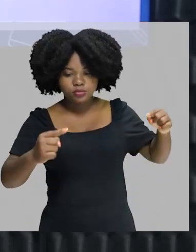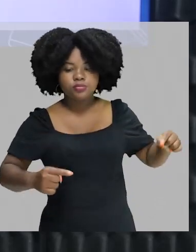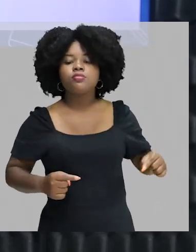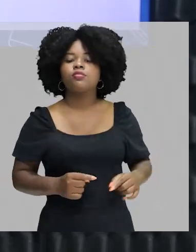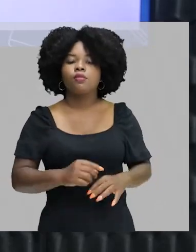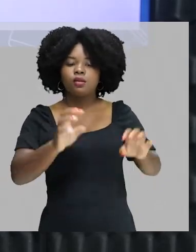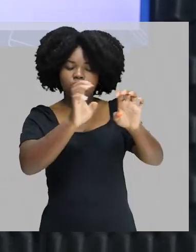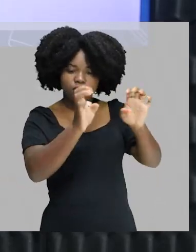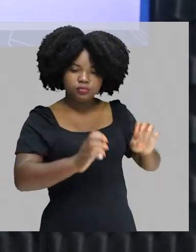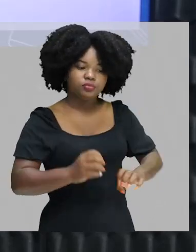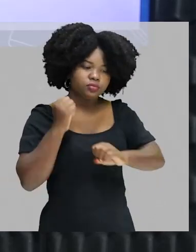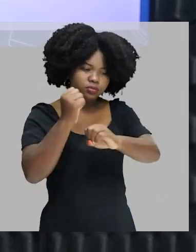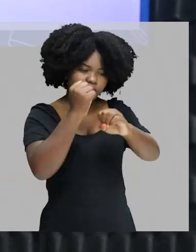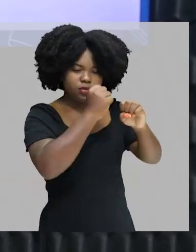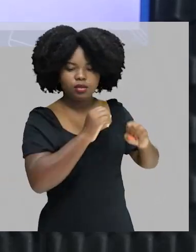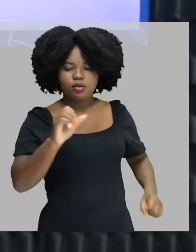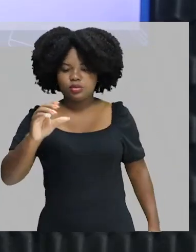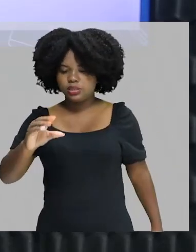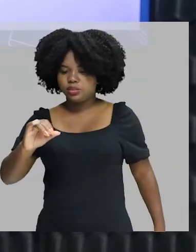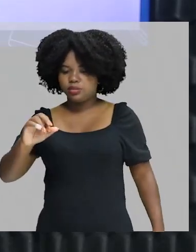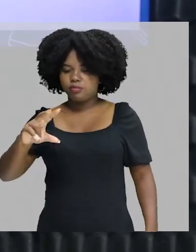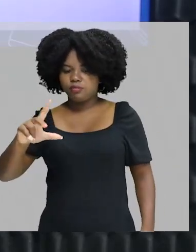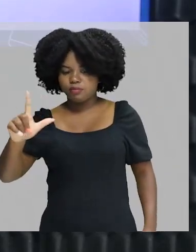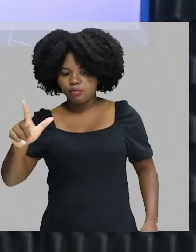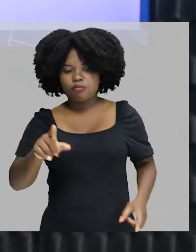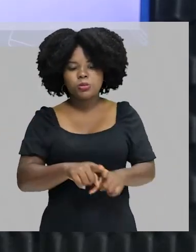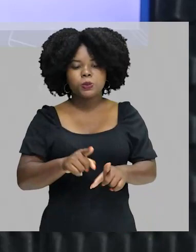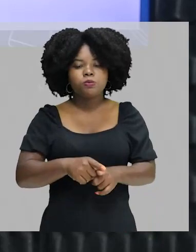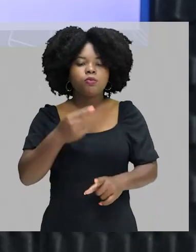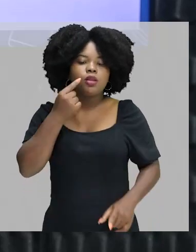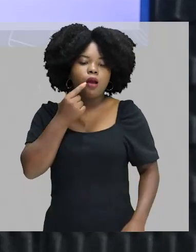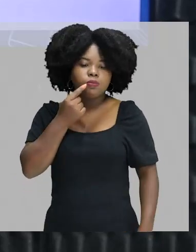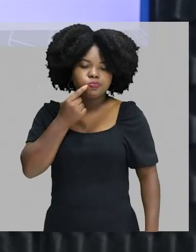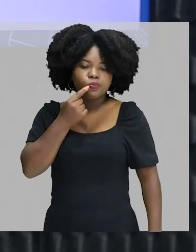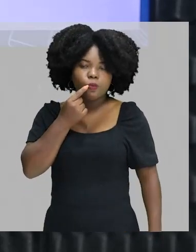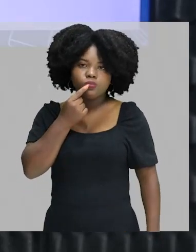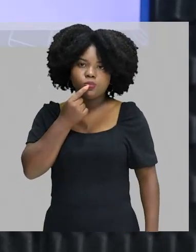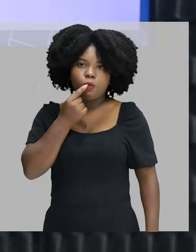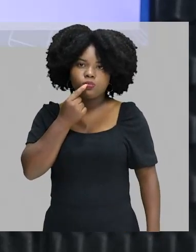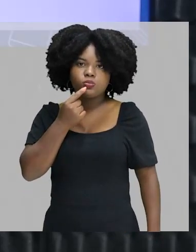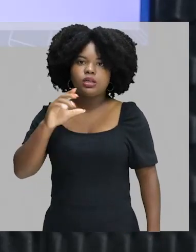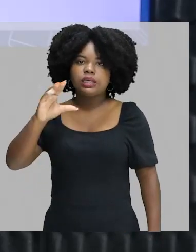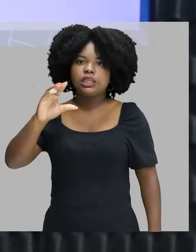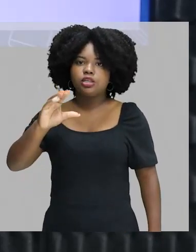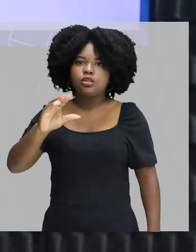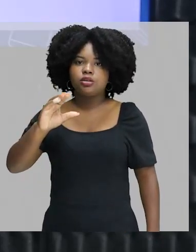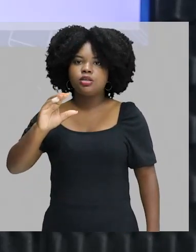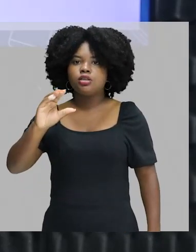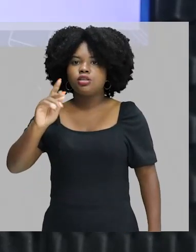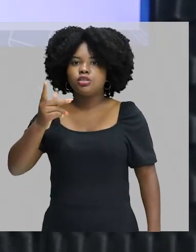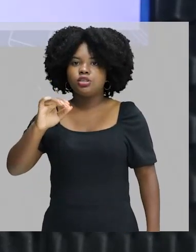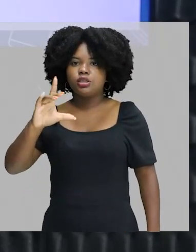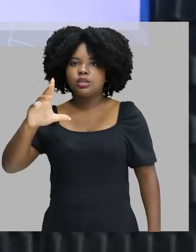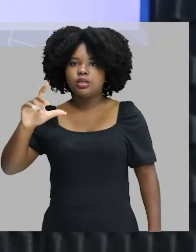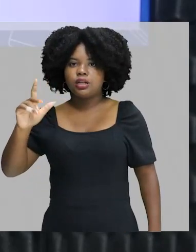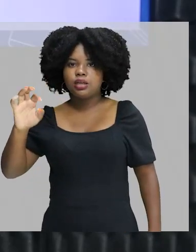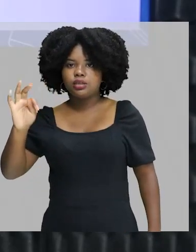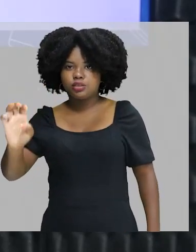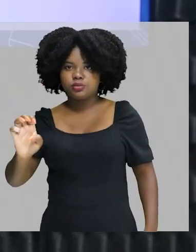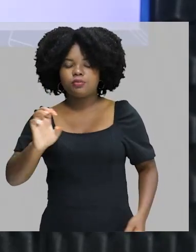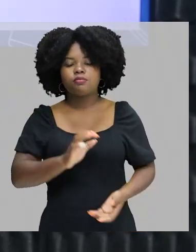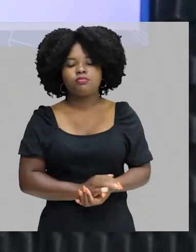colas, isopor, tintas, chicletes, pneus, embalagens plásticas, o teflon, que